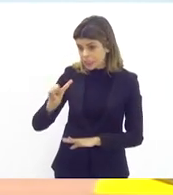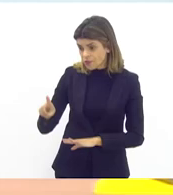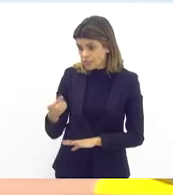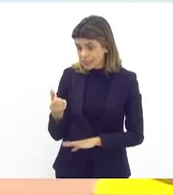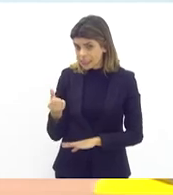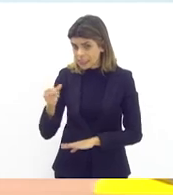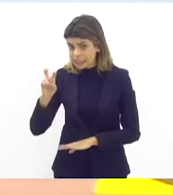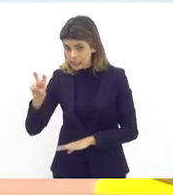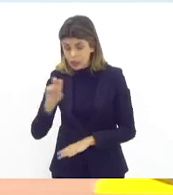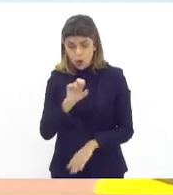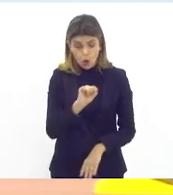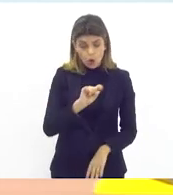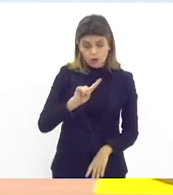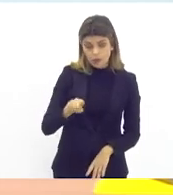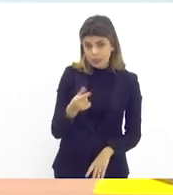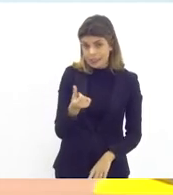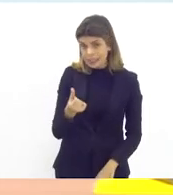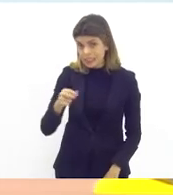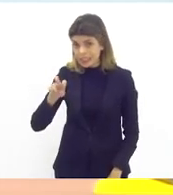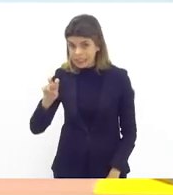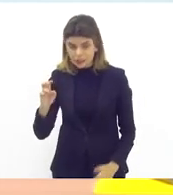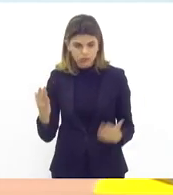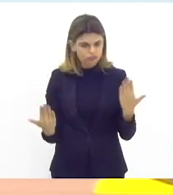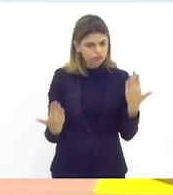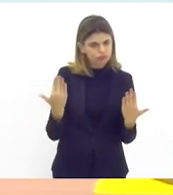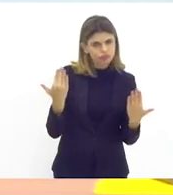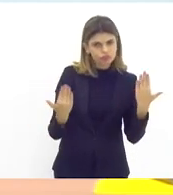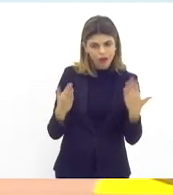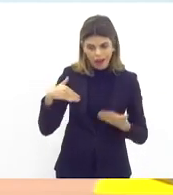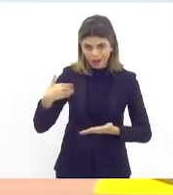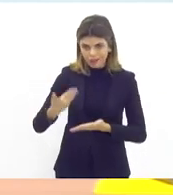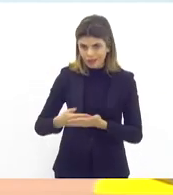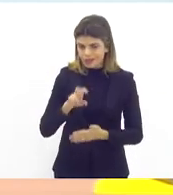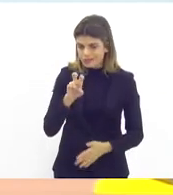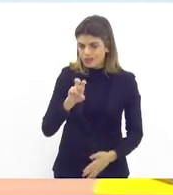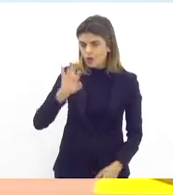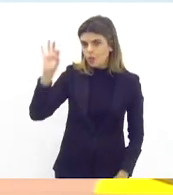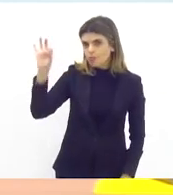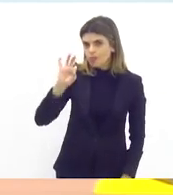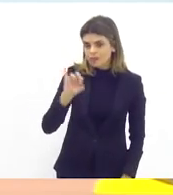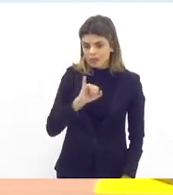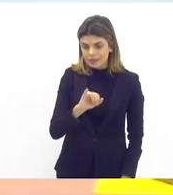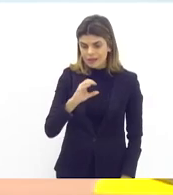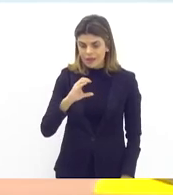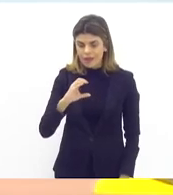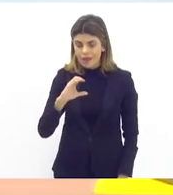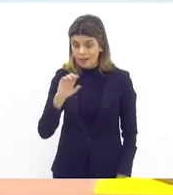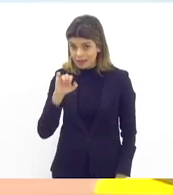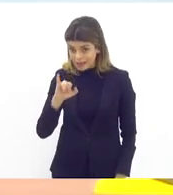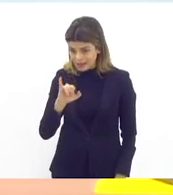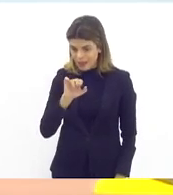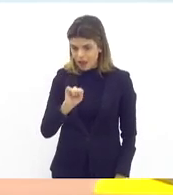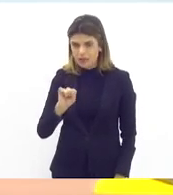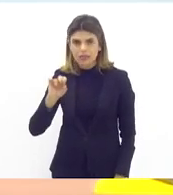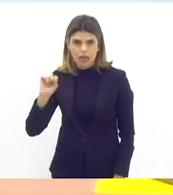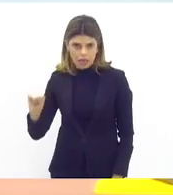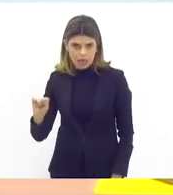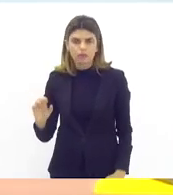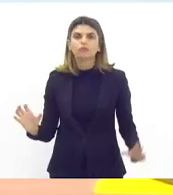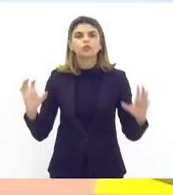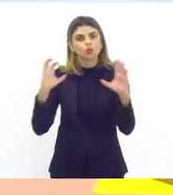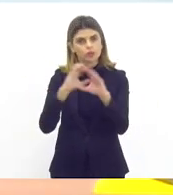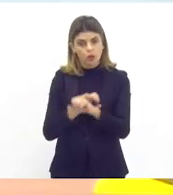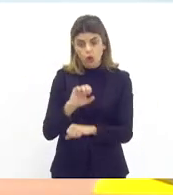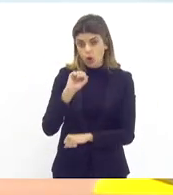8,65%. É o PIS/COFINS cumulativo, 3,65%, e até 5% de ISS, que daria esses